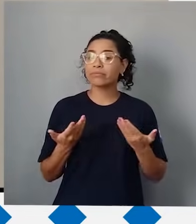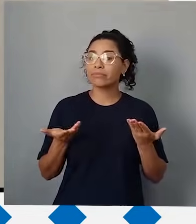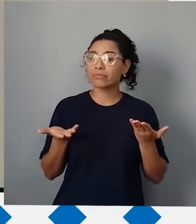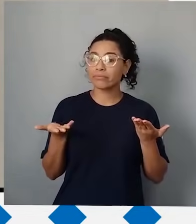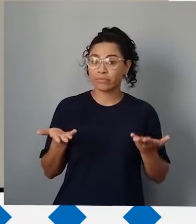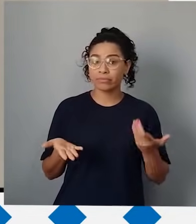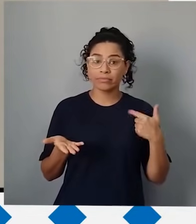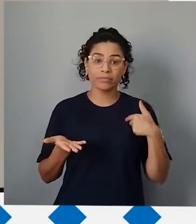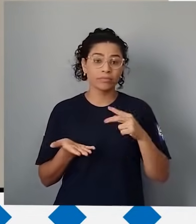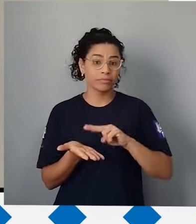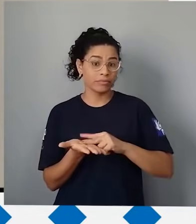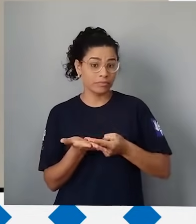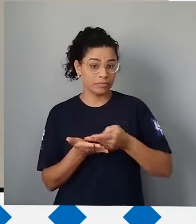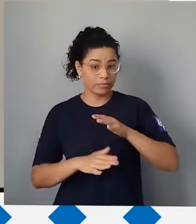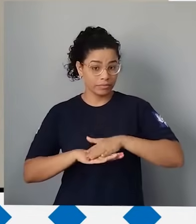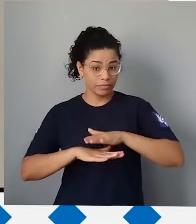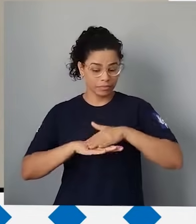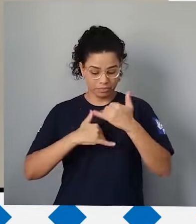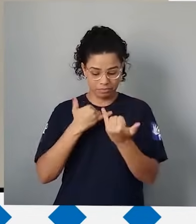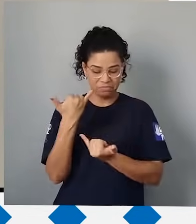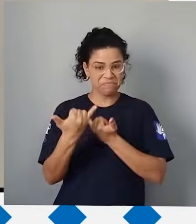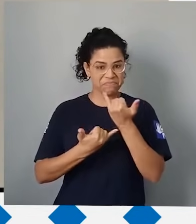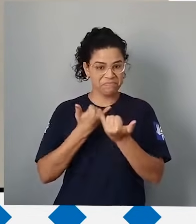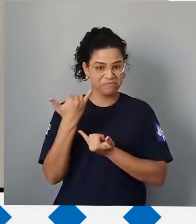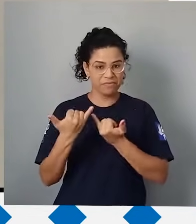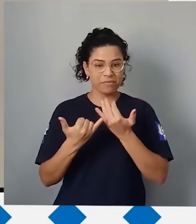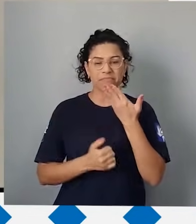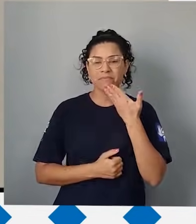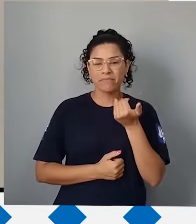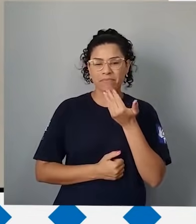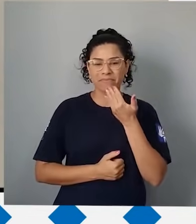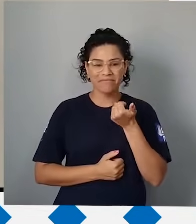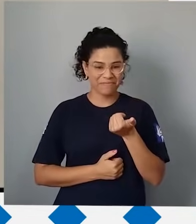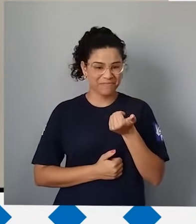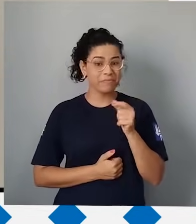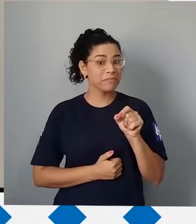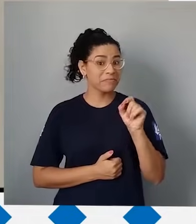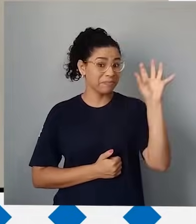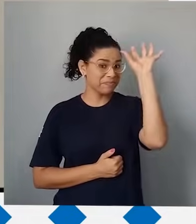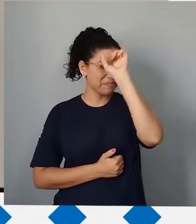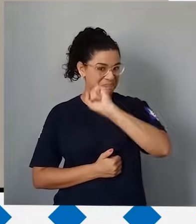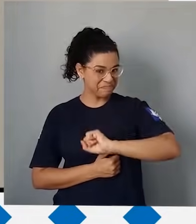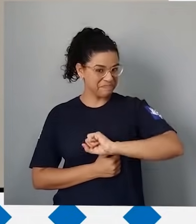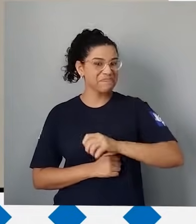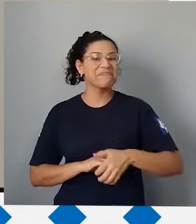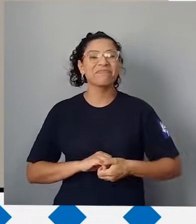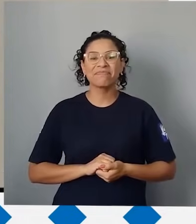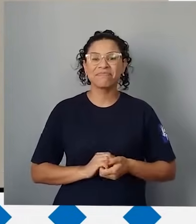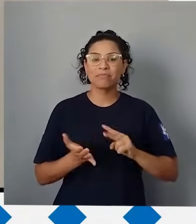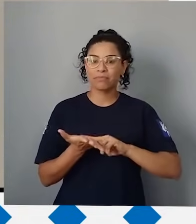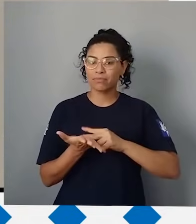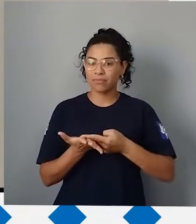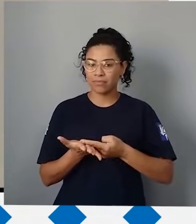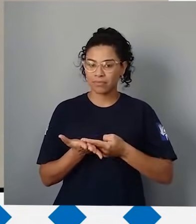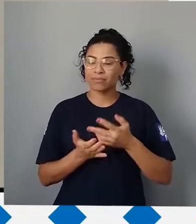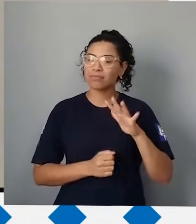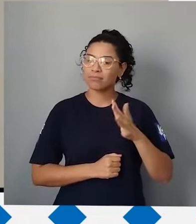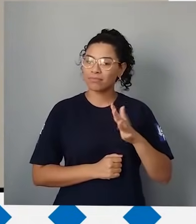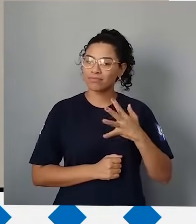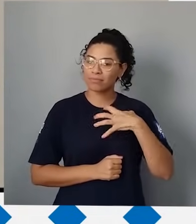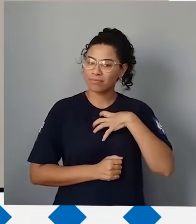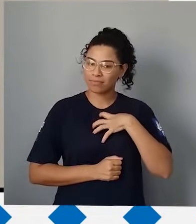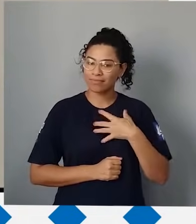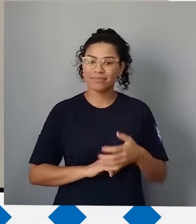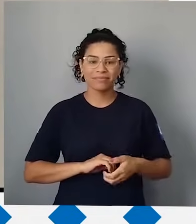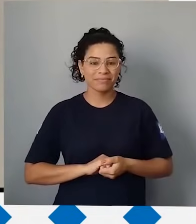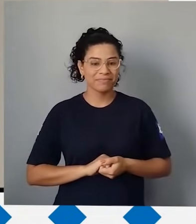Bom, eu vou traduzir brincando, que é o jeito mais fácil de aprender. A tradução dela é mais ou